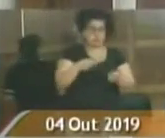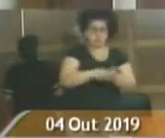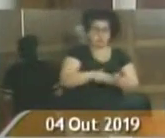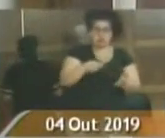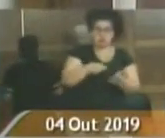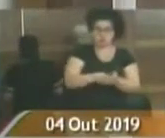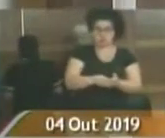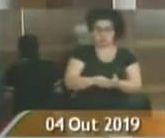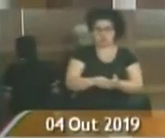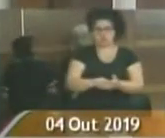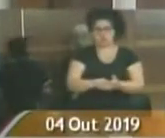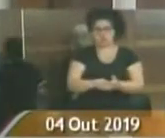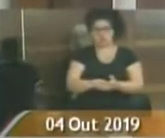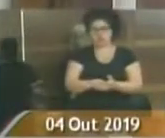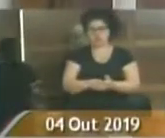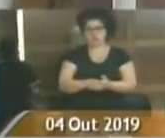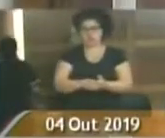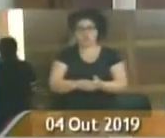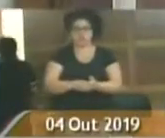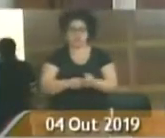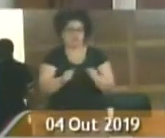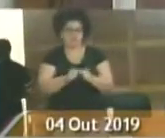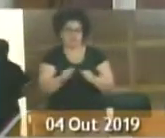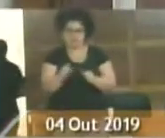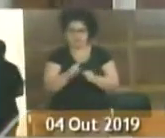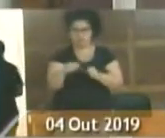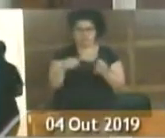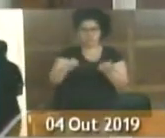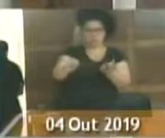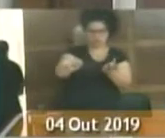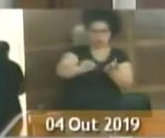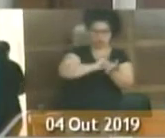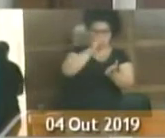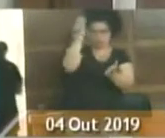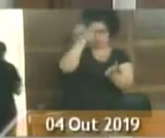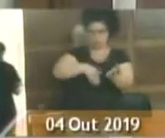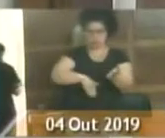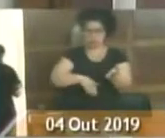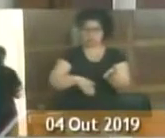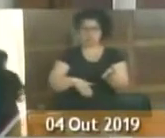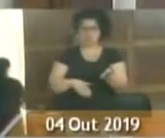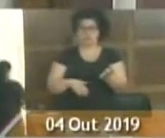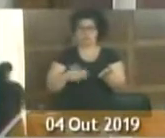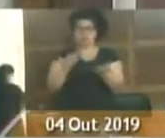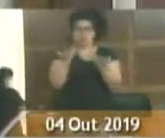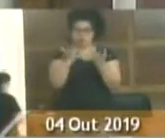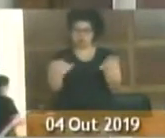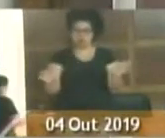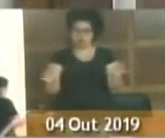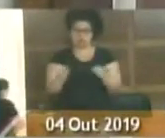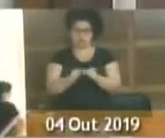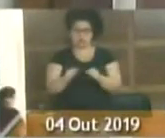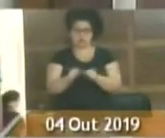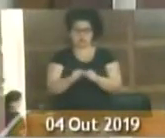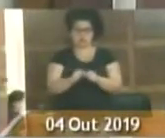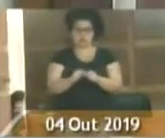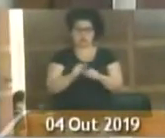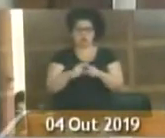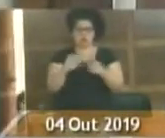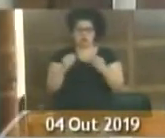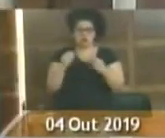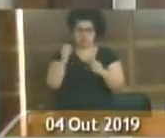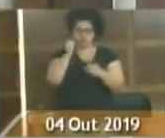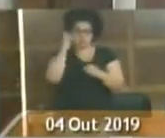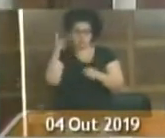a FIV-FELV. Não quer fazer, você vai assinar um documento e vai estar lá a sua assinatura que você se negou. Porque muito animal que